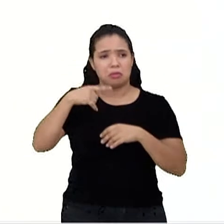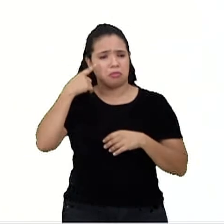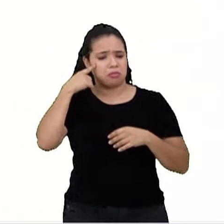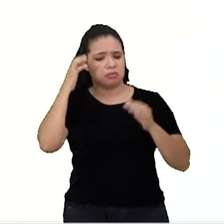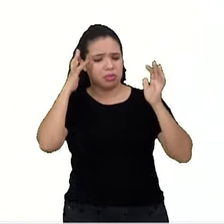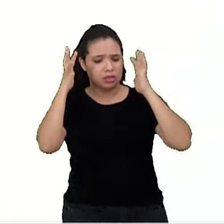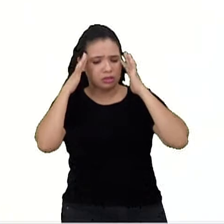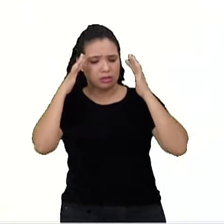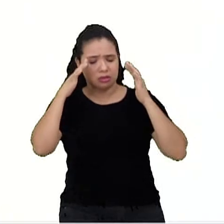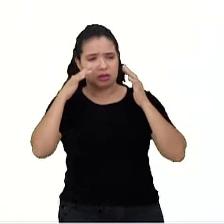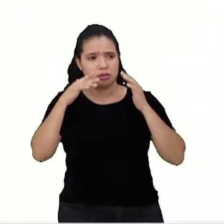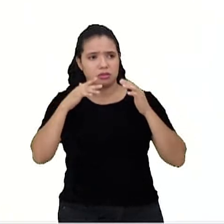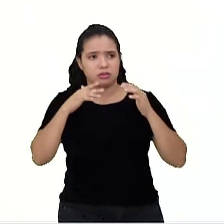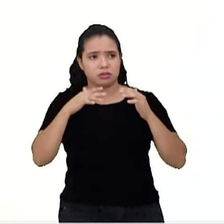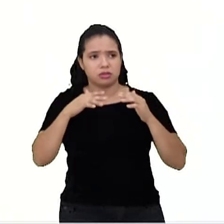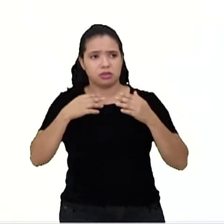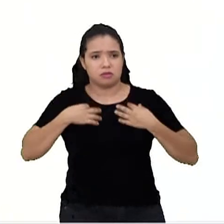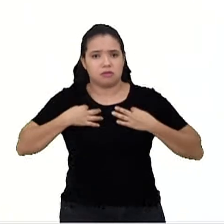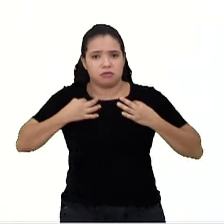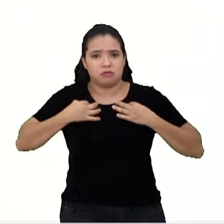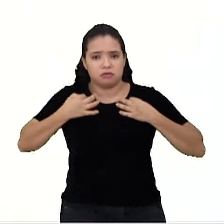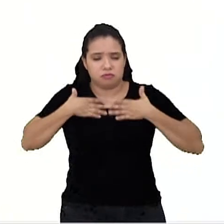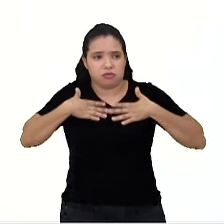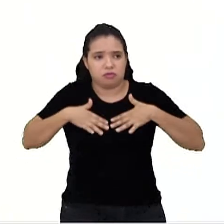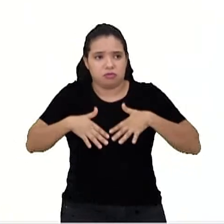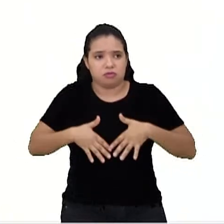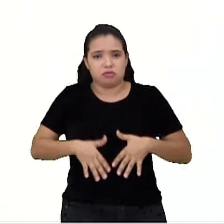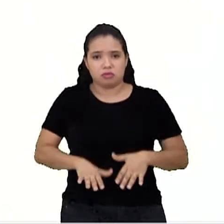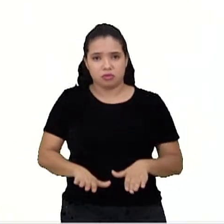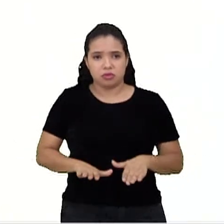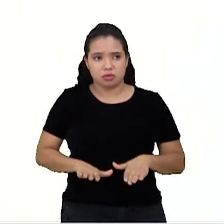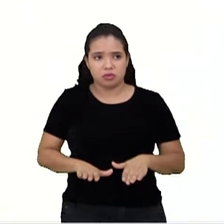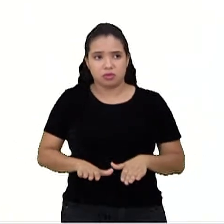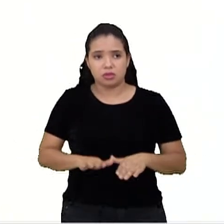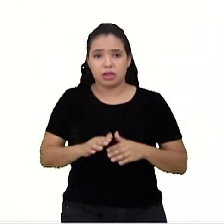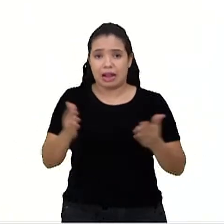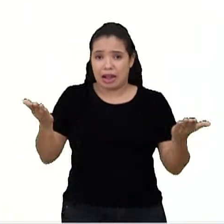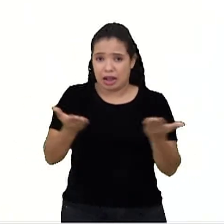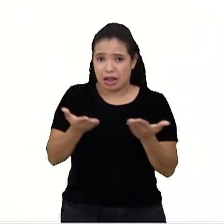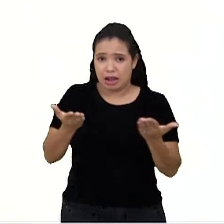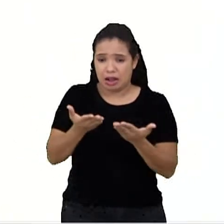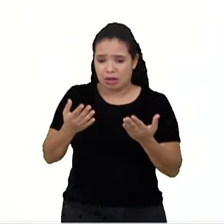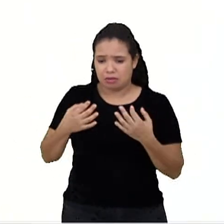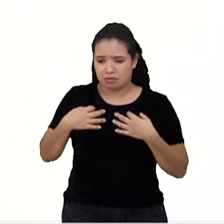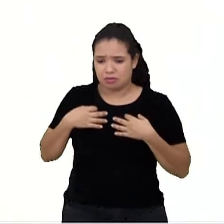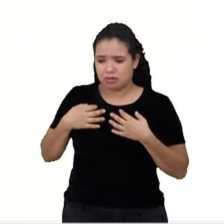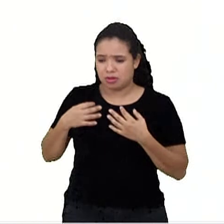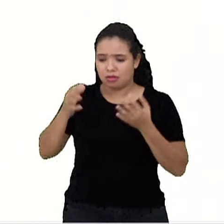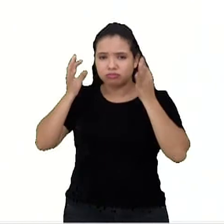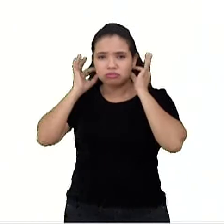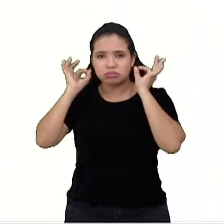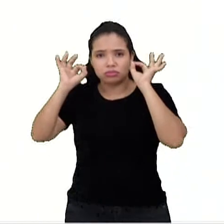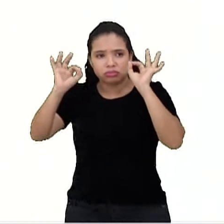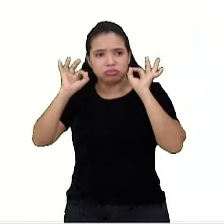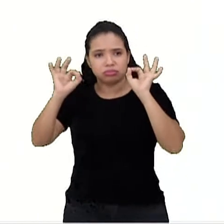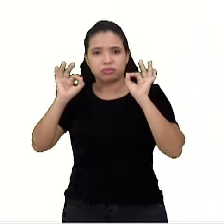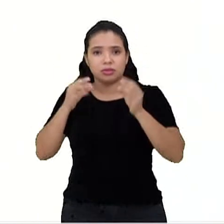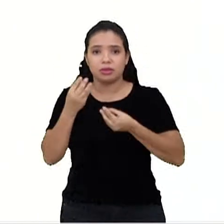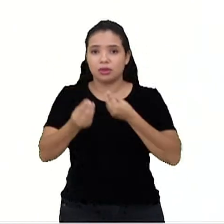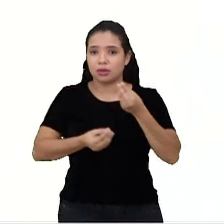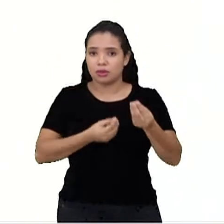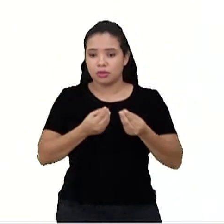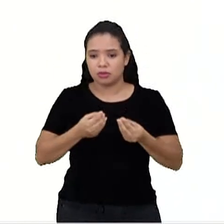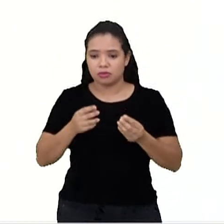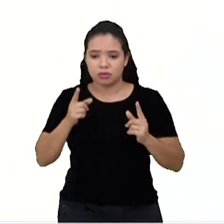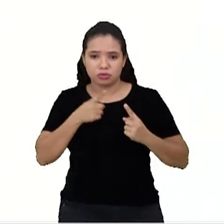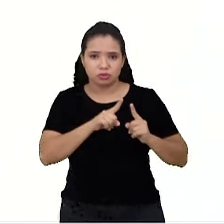vestida, locução verbal, esportivamente, e agora me aparece nessa elegância. Quando você andava